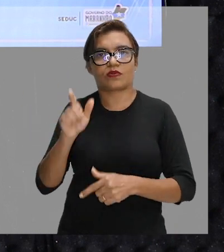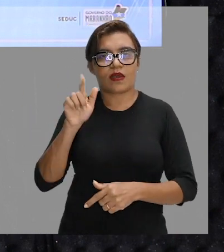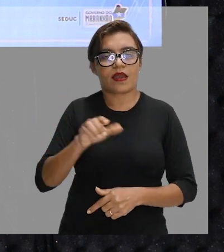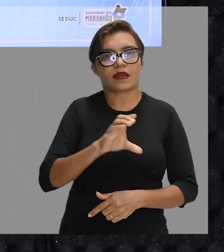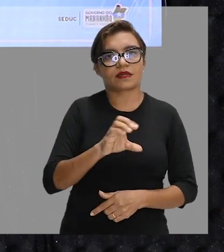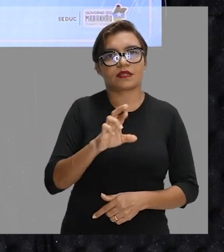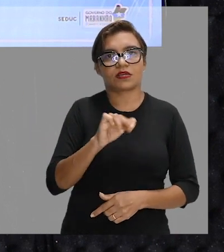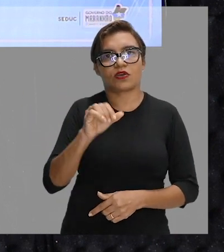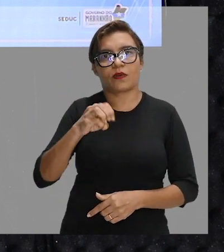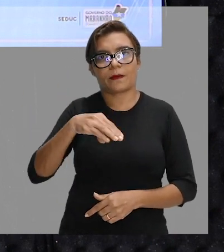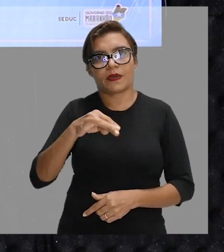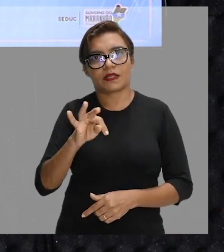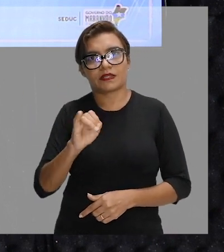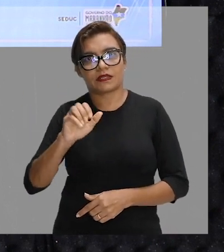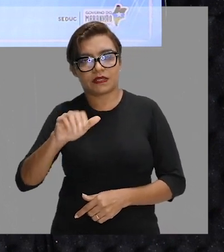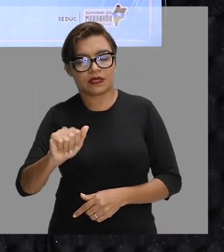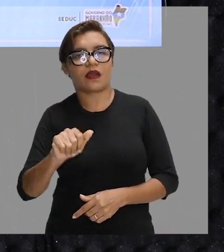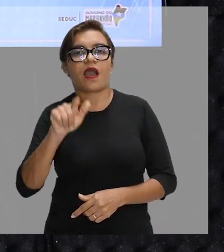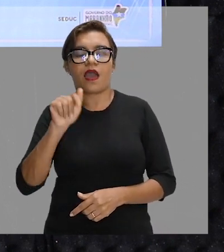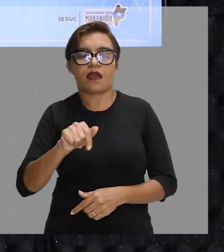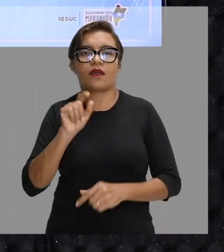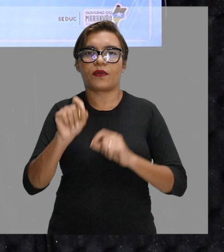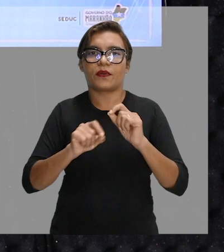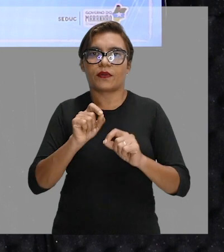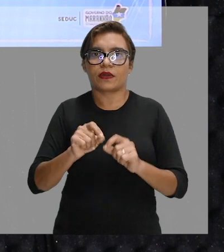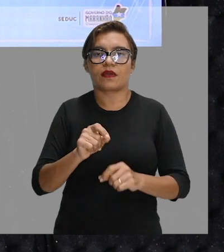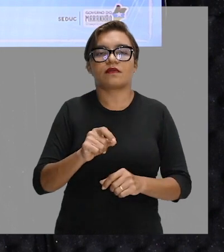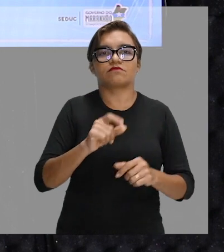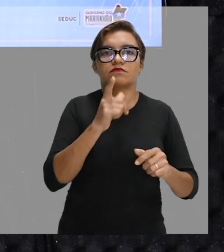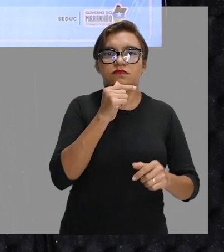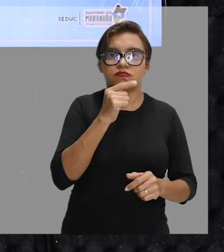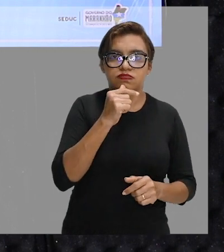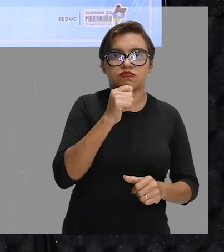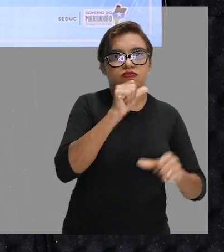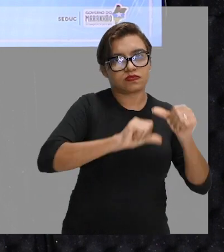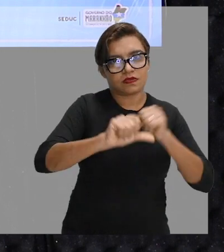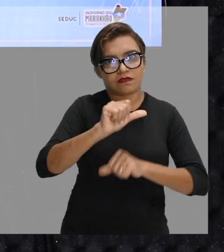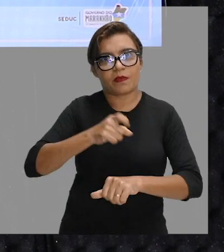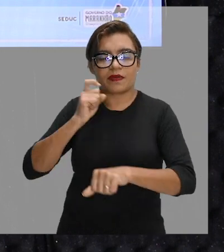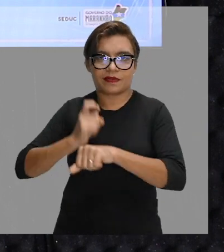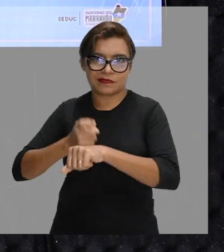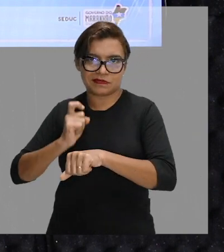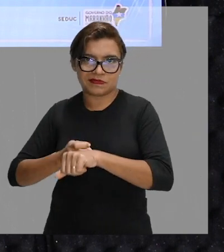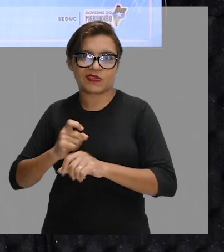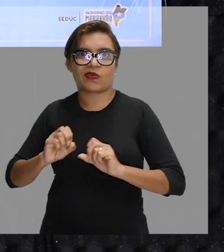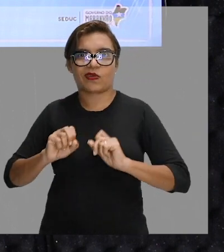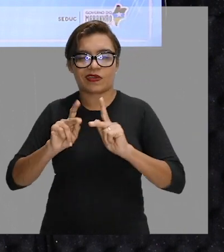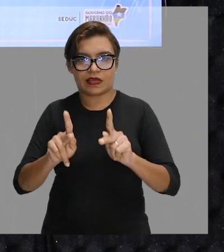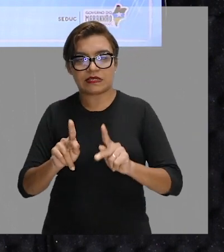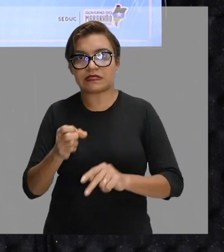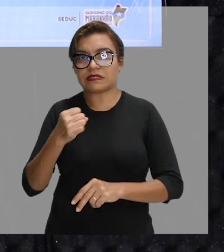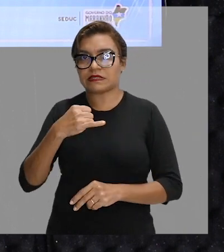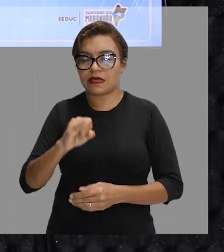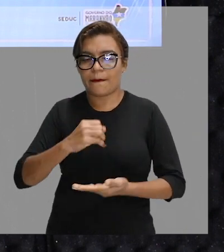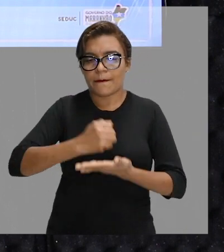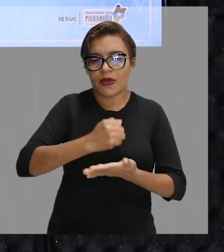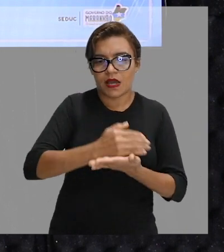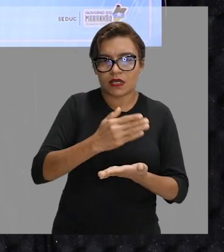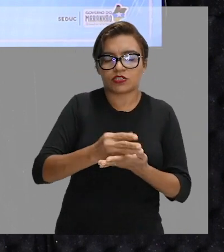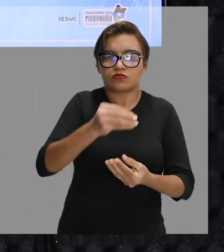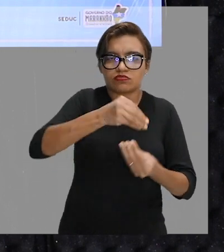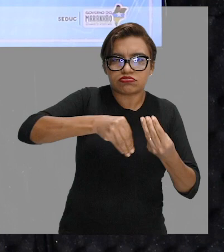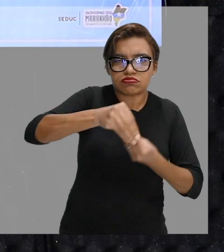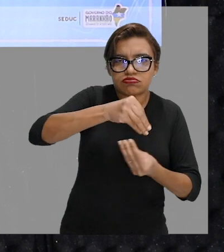congelamento. Com base no quê? Com base na quantidade de partículas dissolvidas. Quanto mais partículas